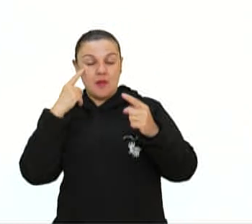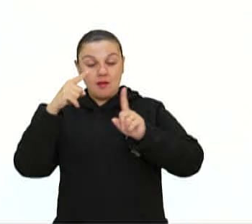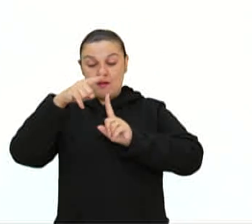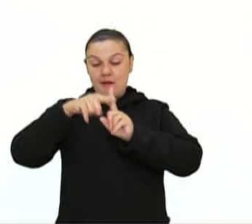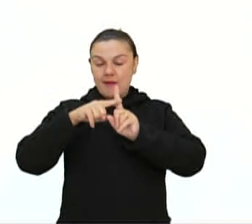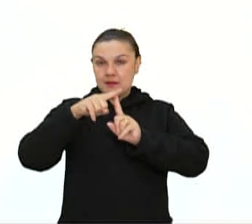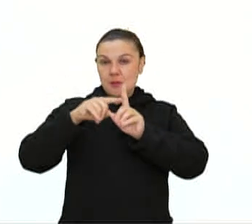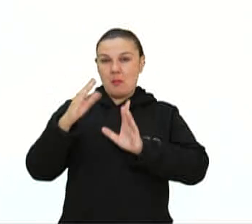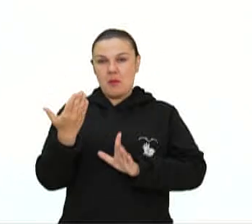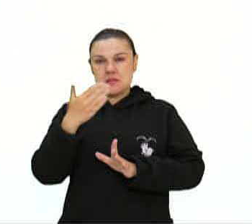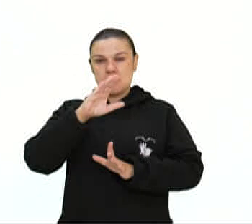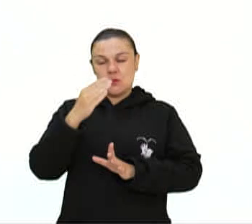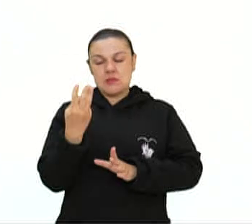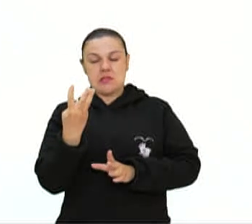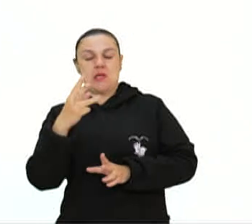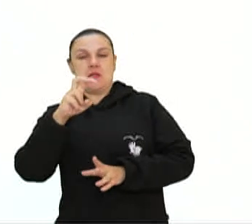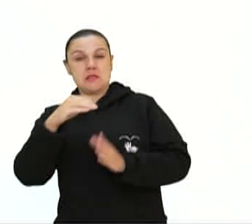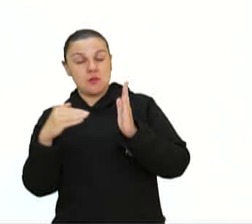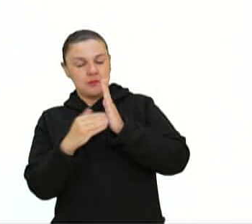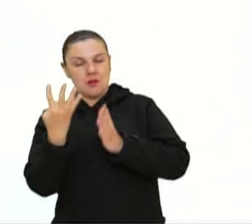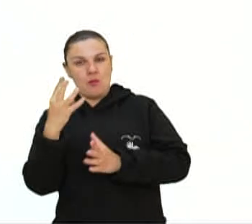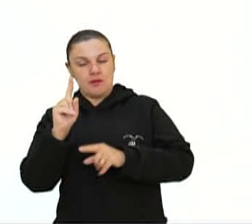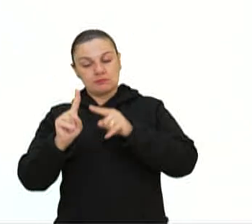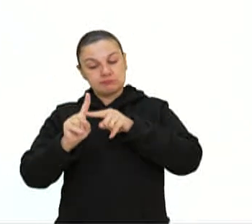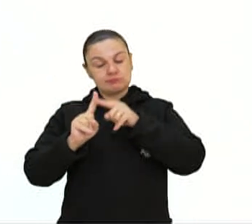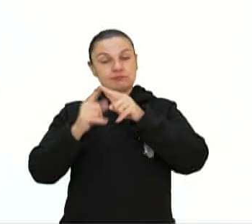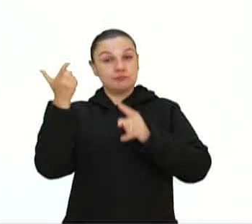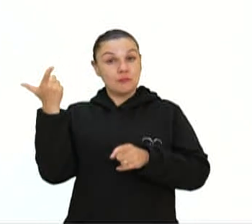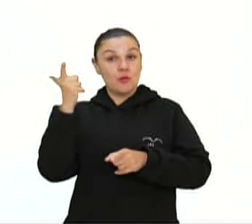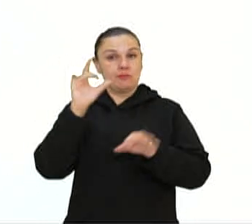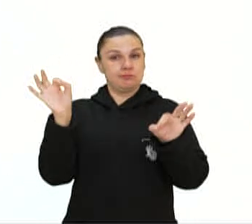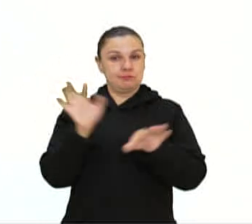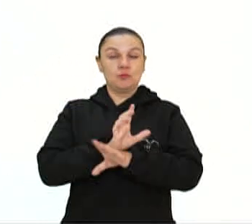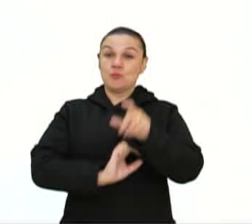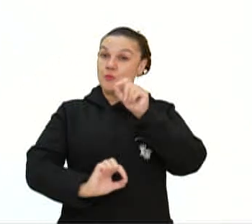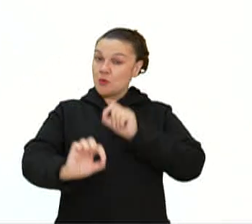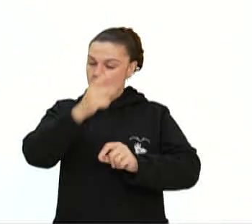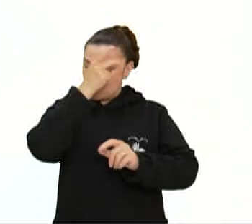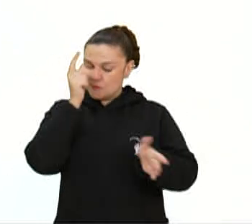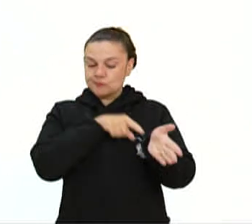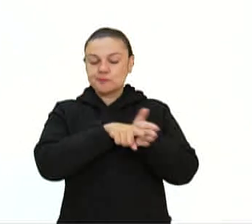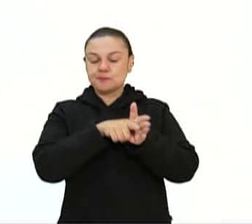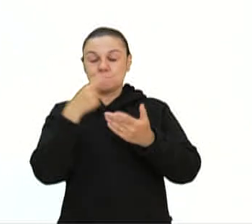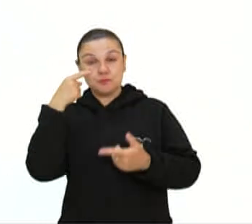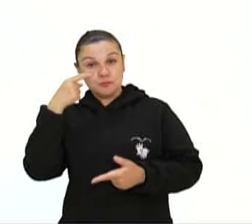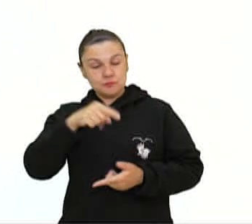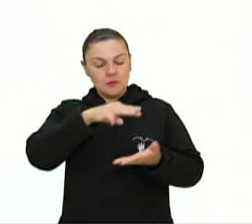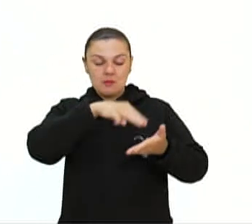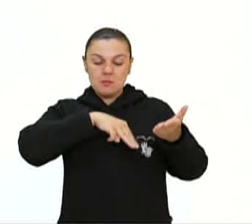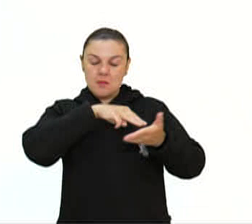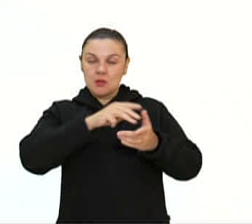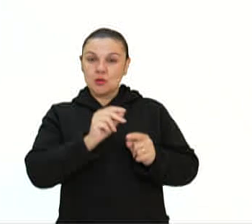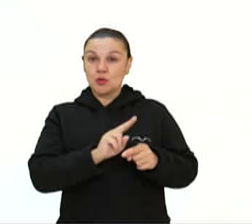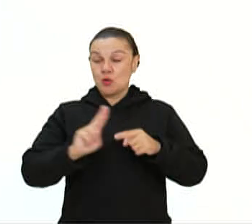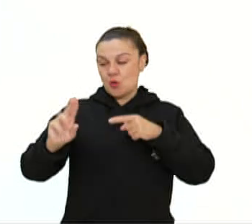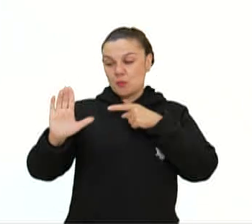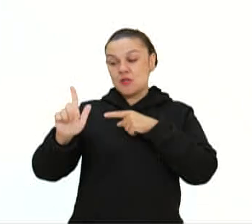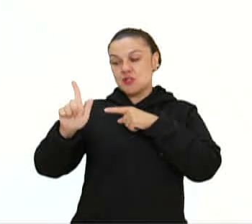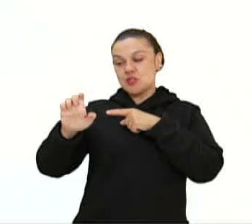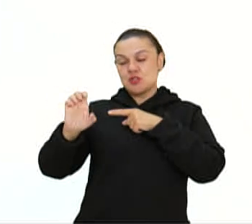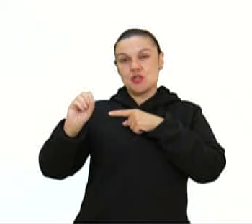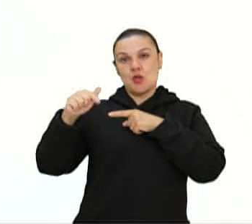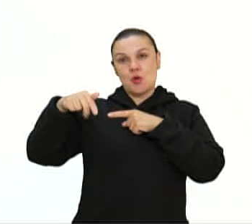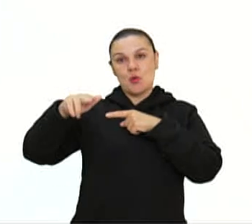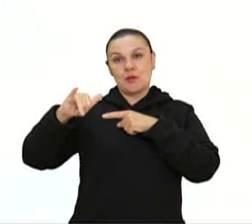animais variava de 35 a 40 graus Celsius. Para chegar a essa conclusão, os especialistas desenvolveram um novo método, que foi chamado de geoquímica